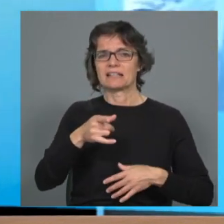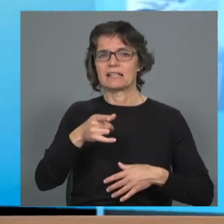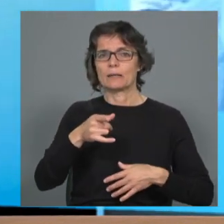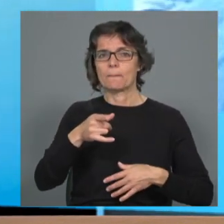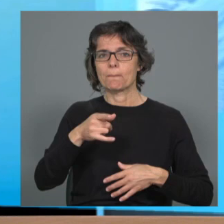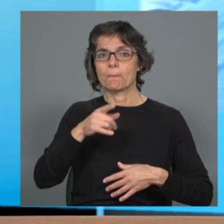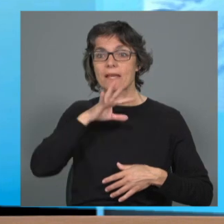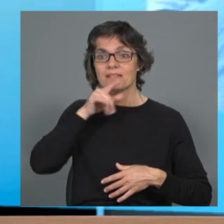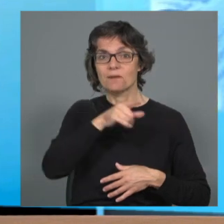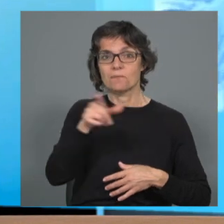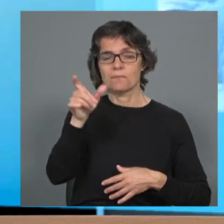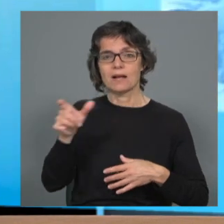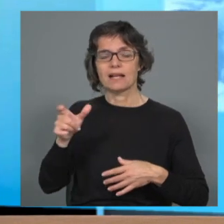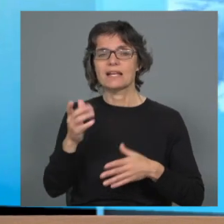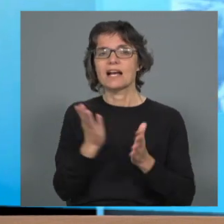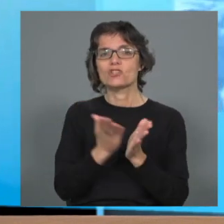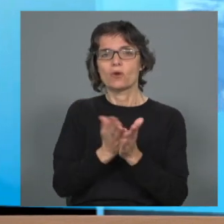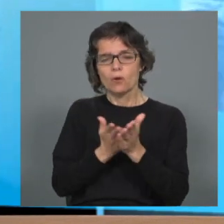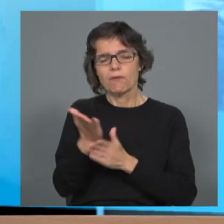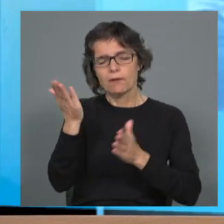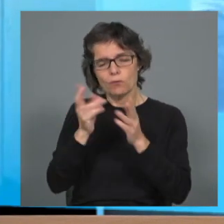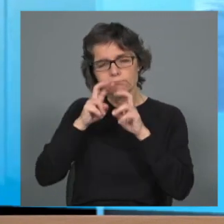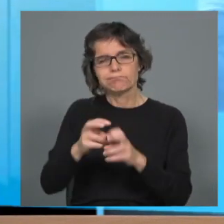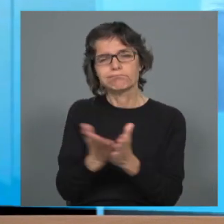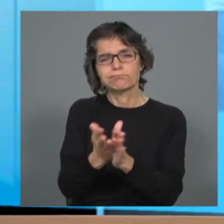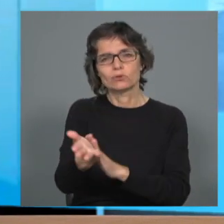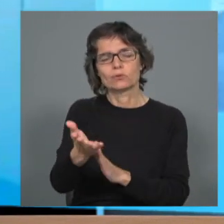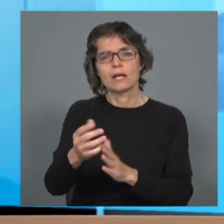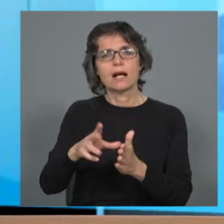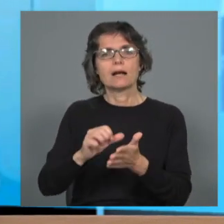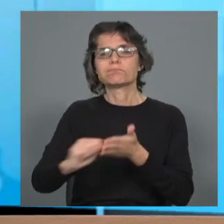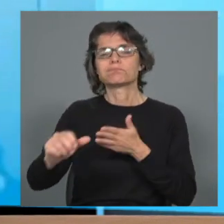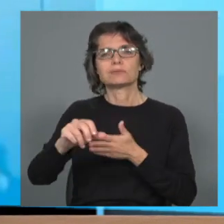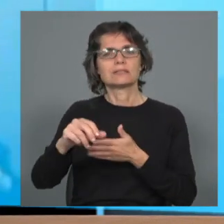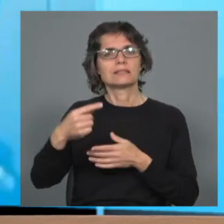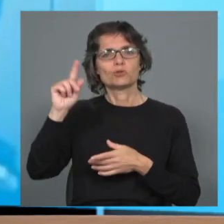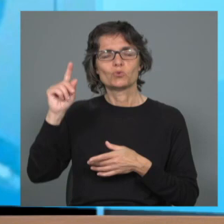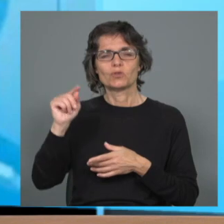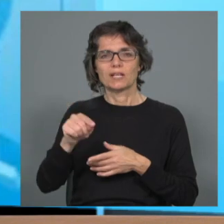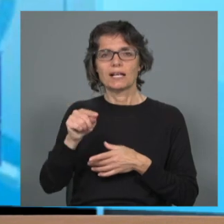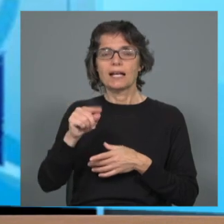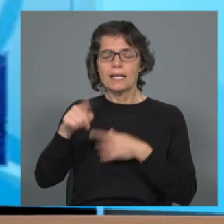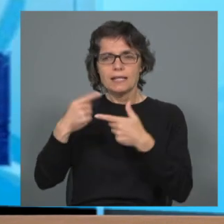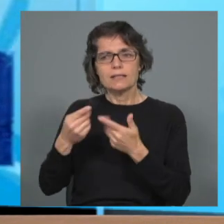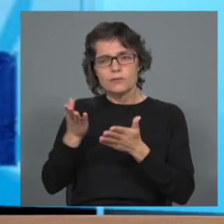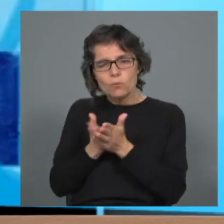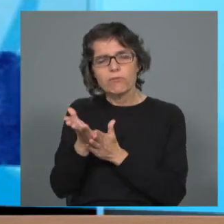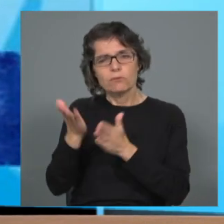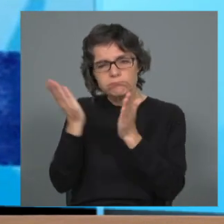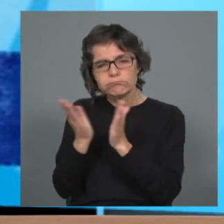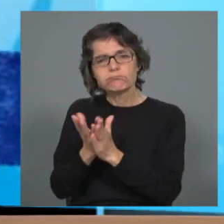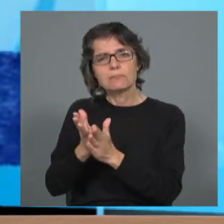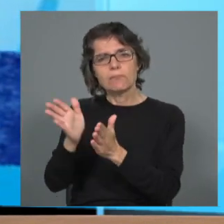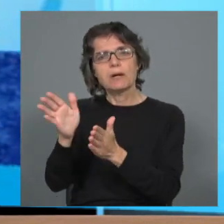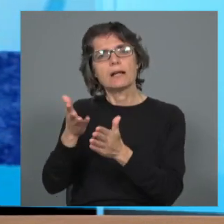não abandonam a escola, ou seja, continuam no que têm que continuar para concluir o